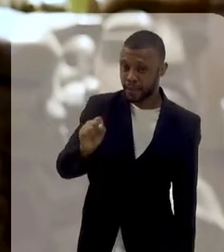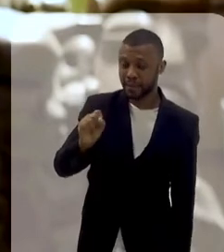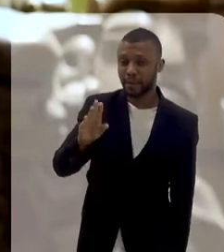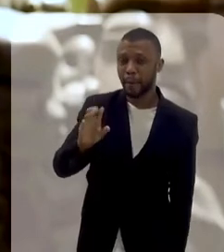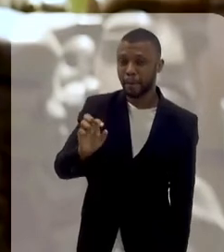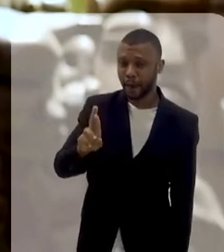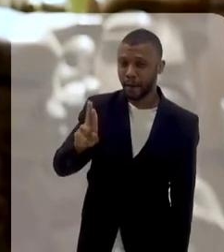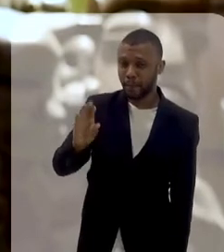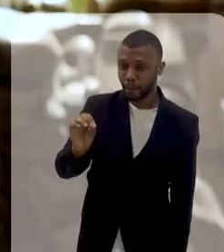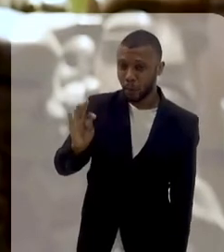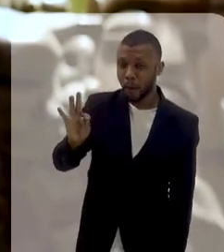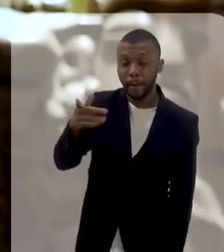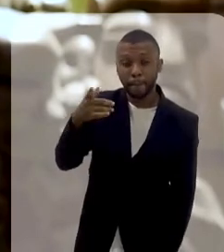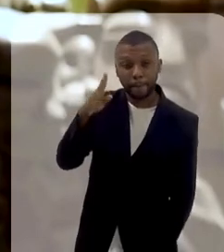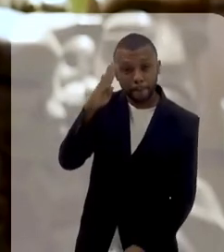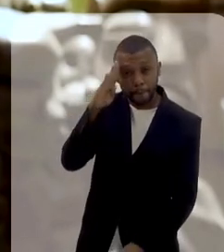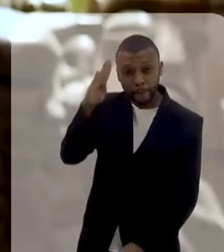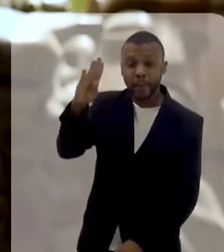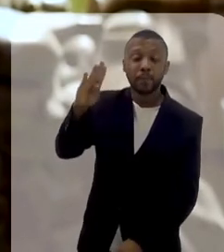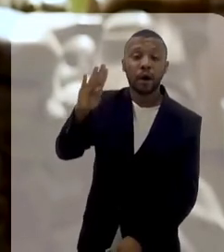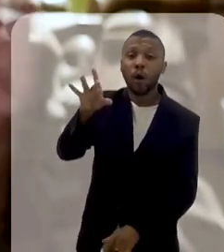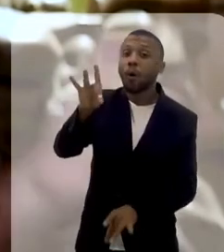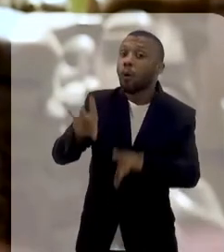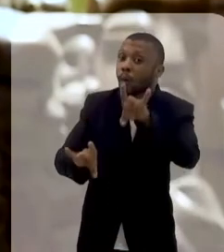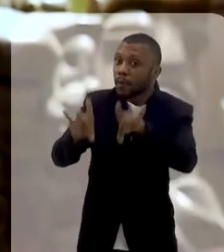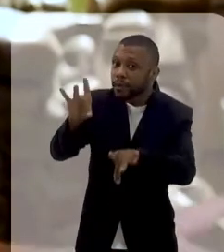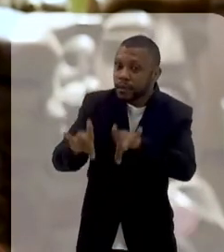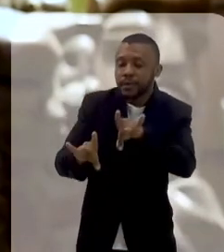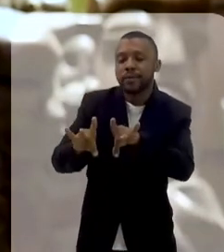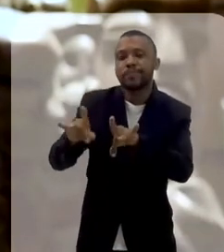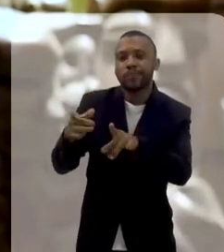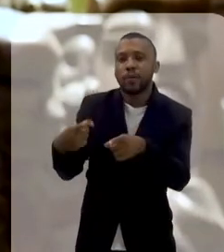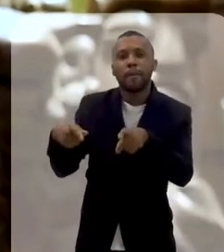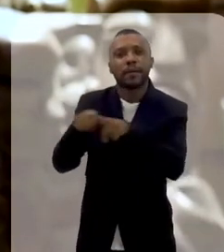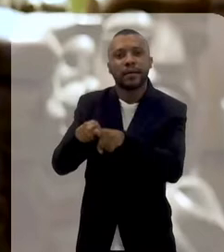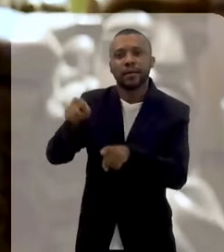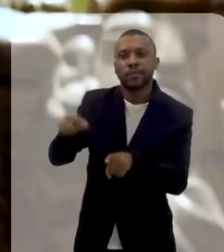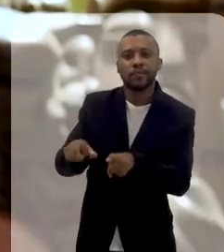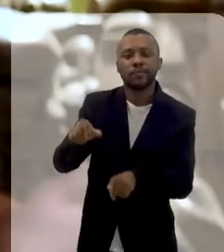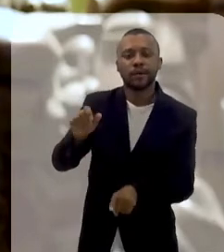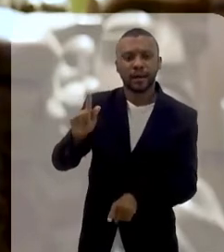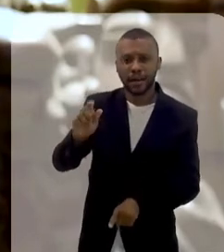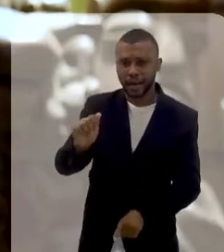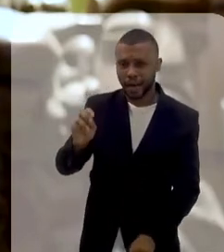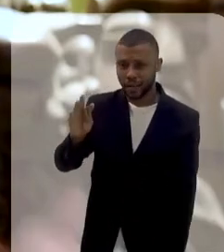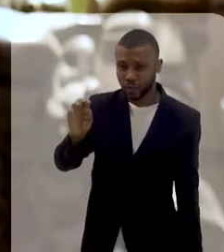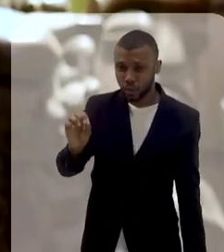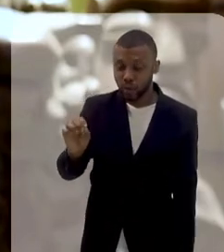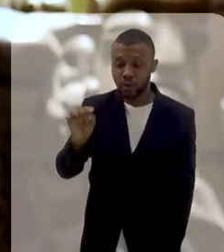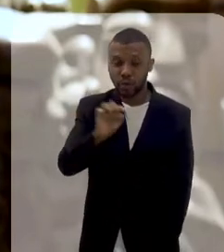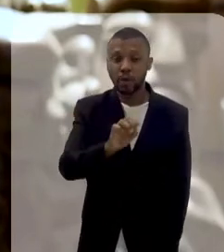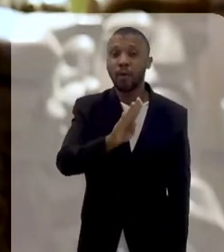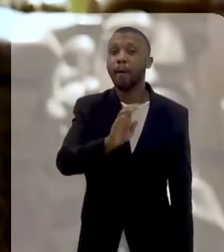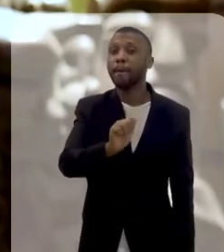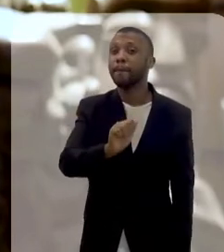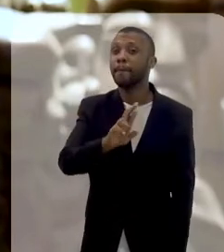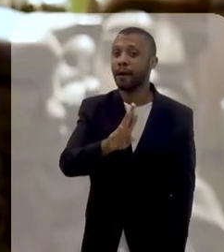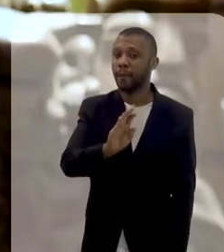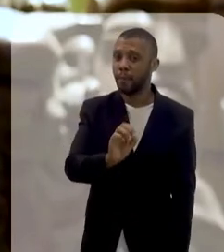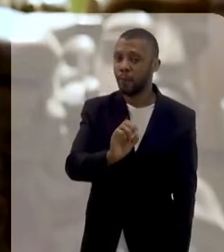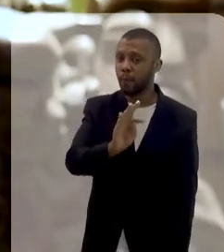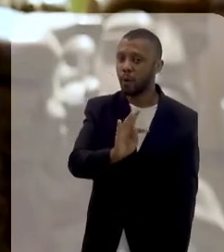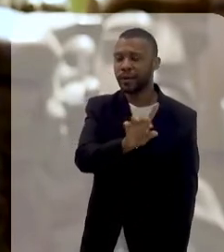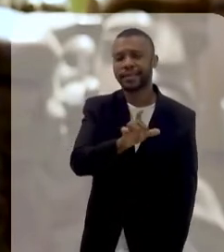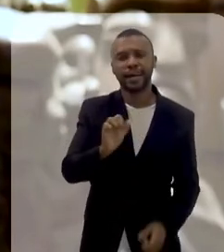dança contemporânea negra do Rio de Janeiro, pelo nosso querido Gato Larsen e o Barbô, que está aqui conosco todos